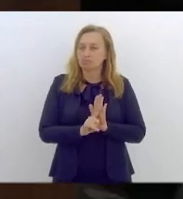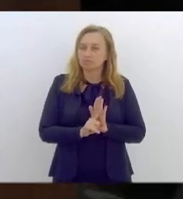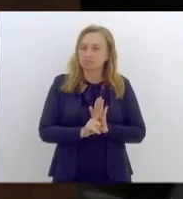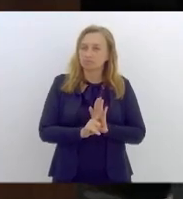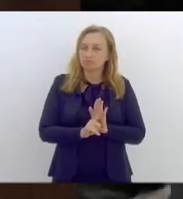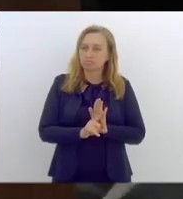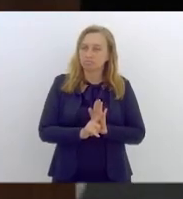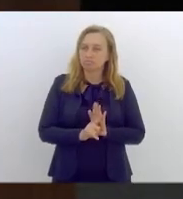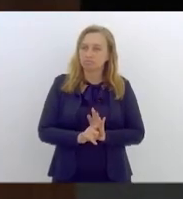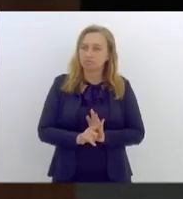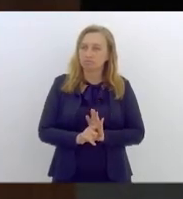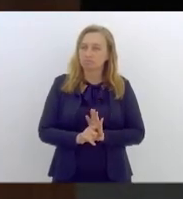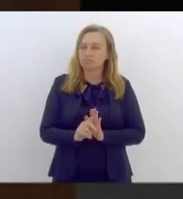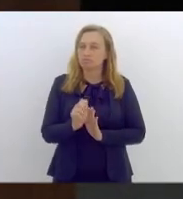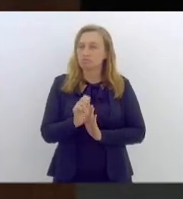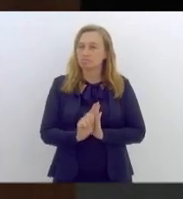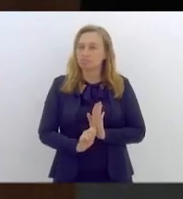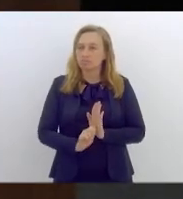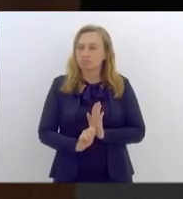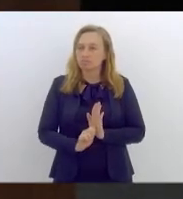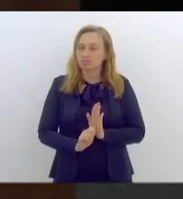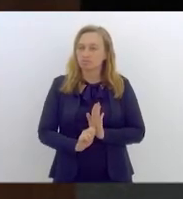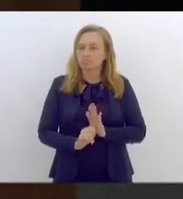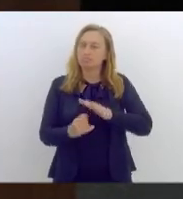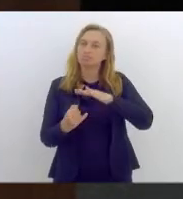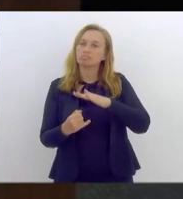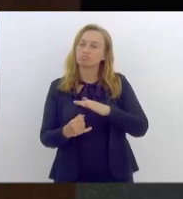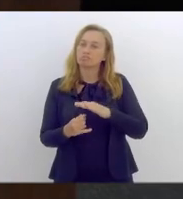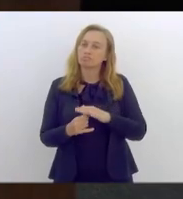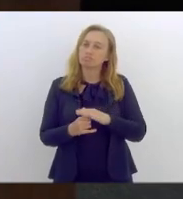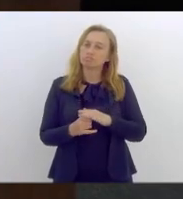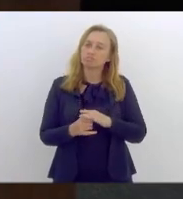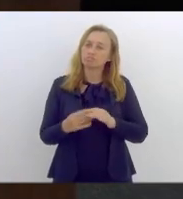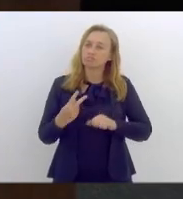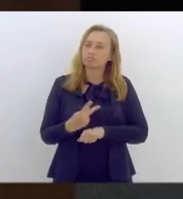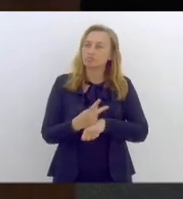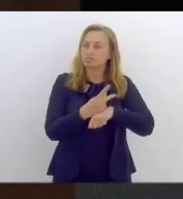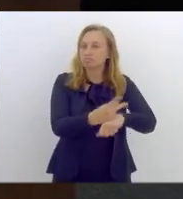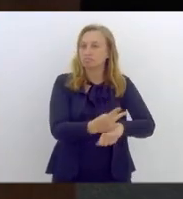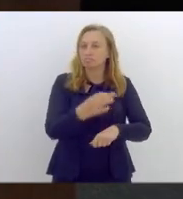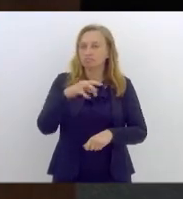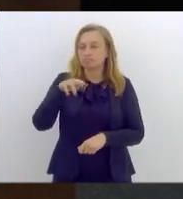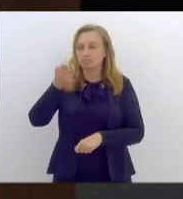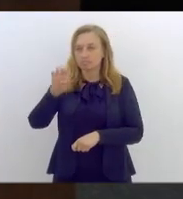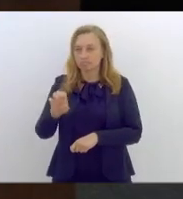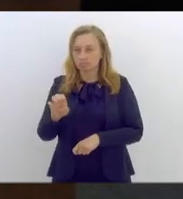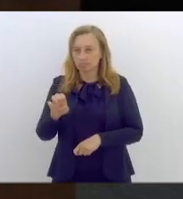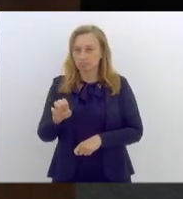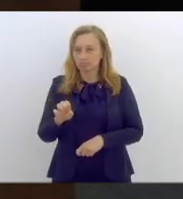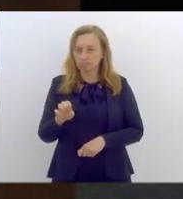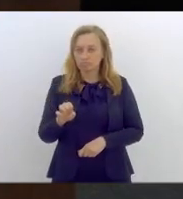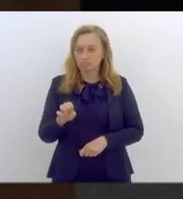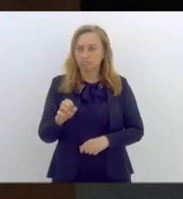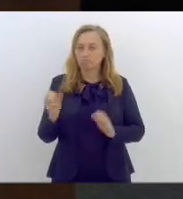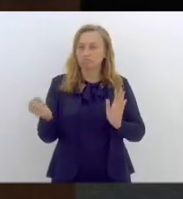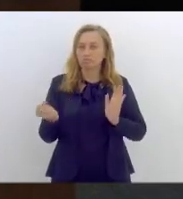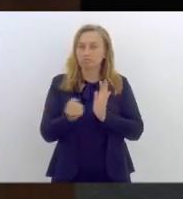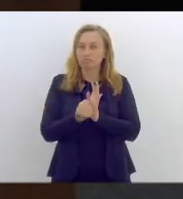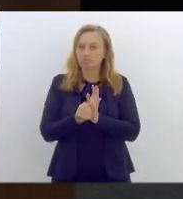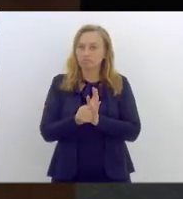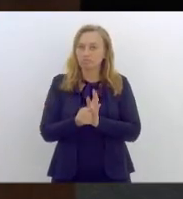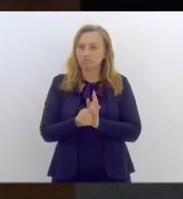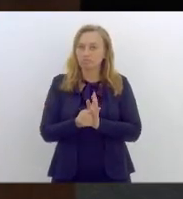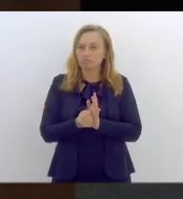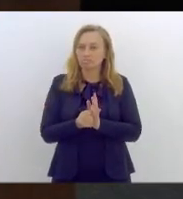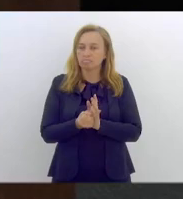trata a da seguinte redação institui o título dos Mestres e mestras do patrimônio imaterial